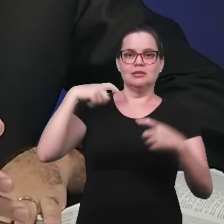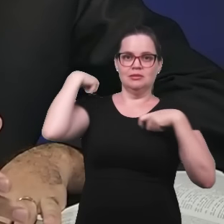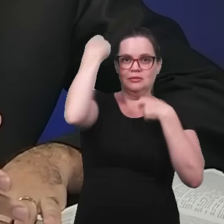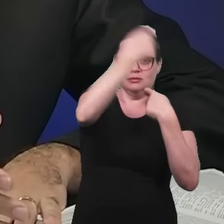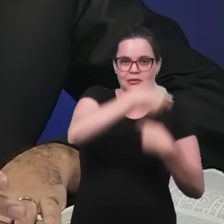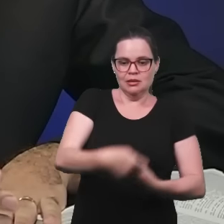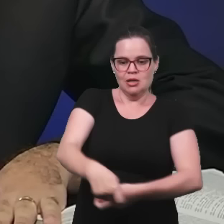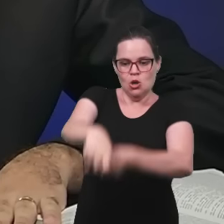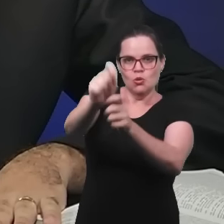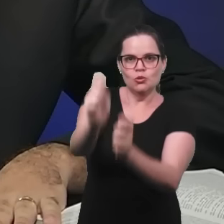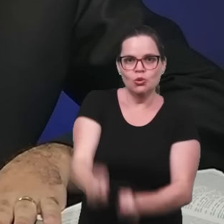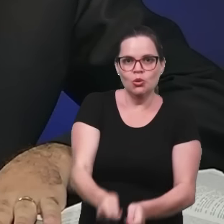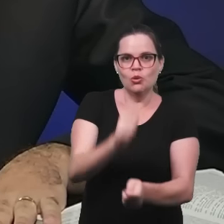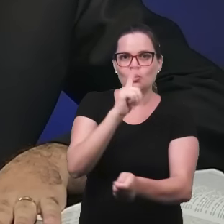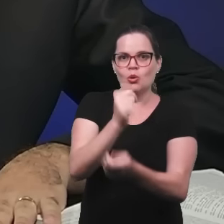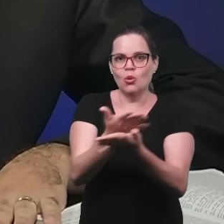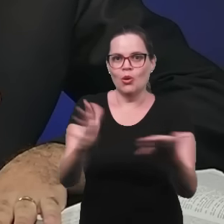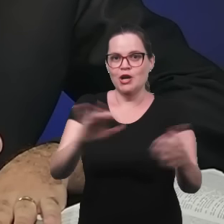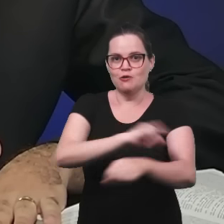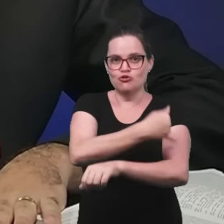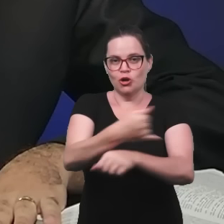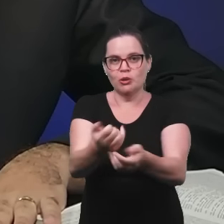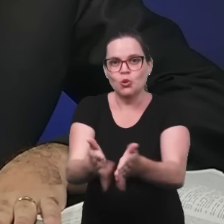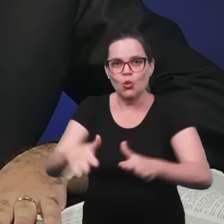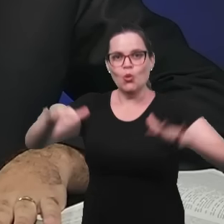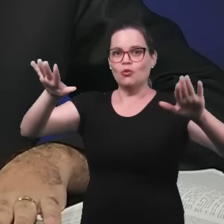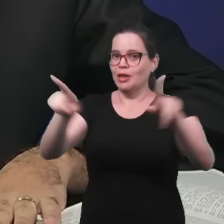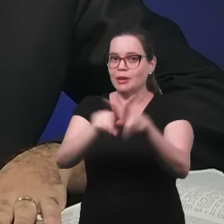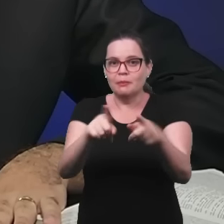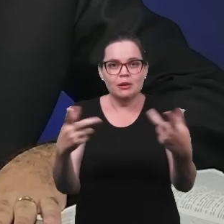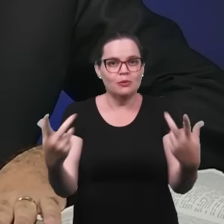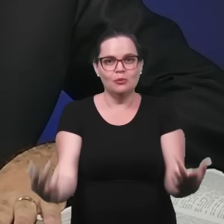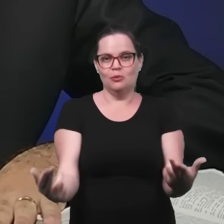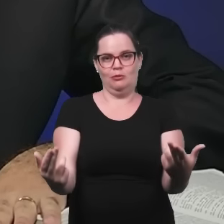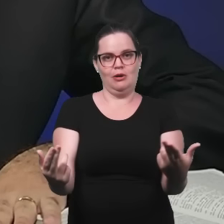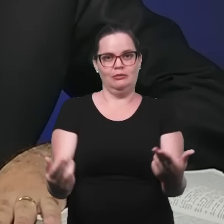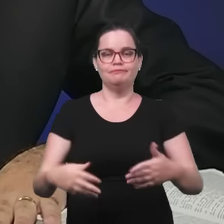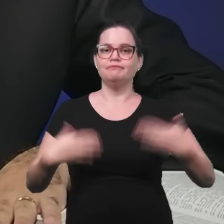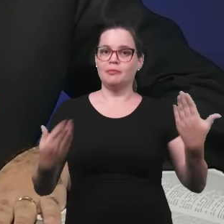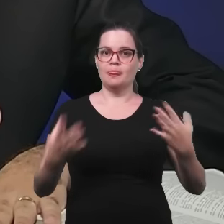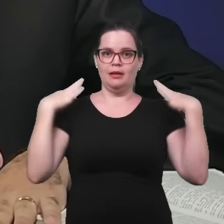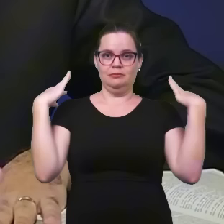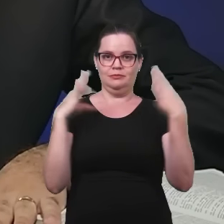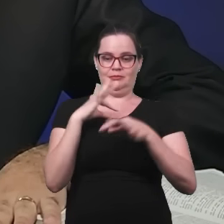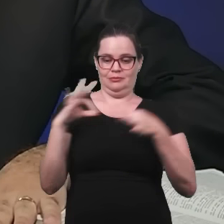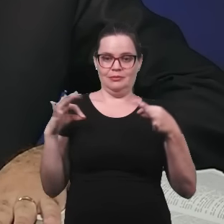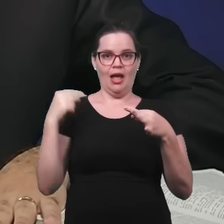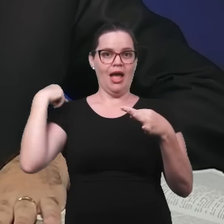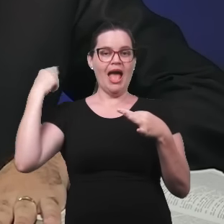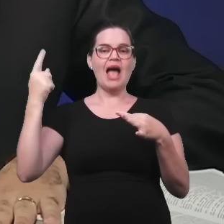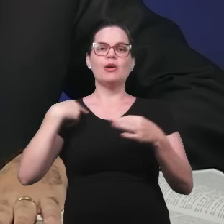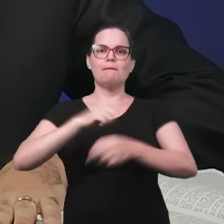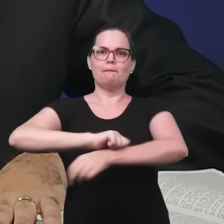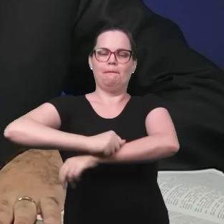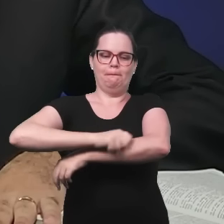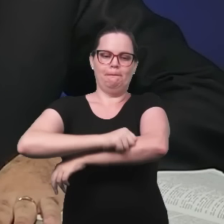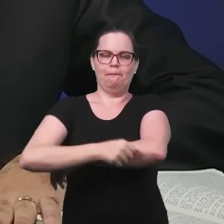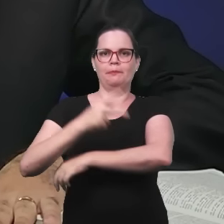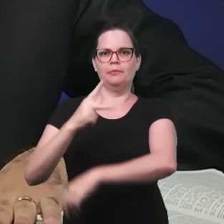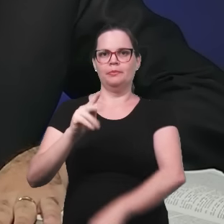pele de animal. Ela ia resistir às intempéries. Ela ia resistir ao tempo, tinha que ser resistente.